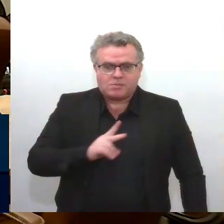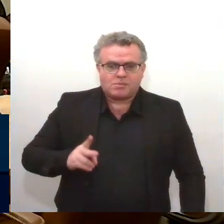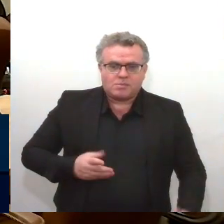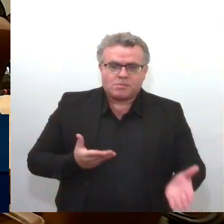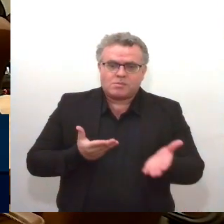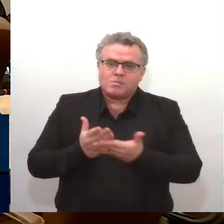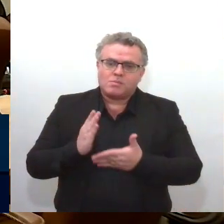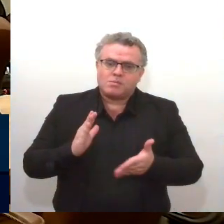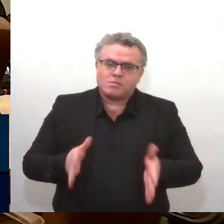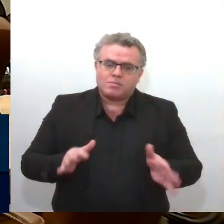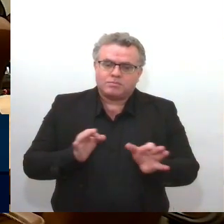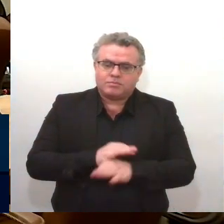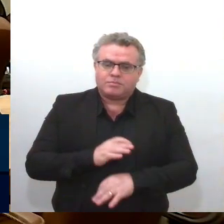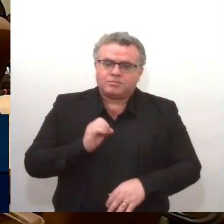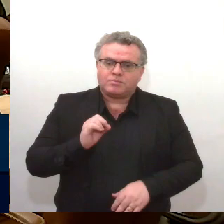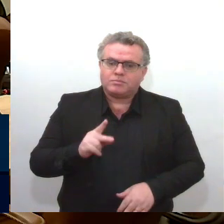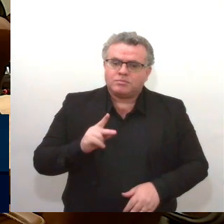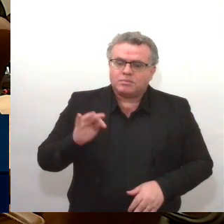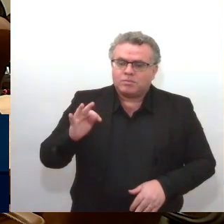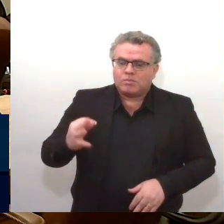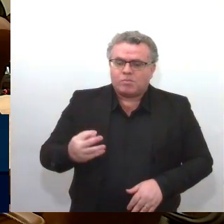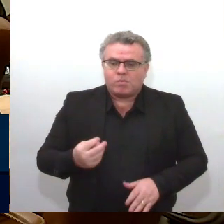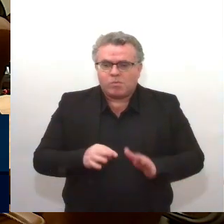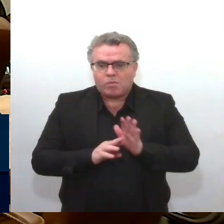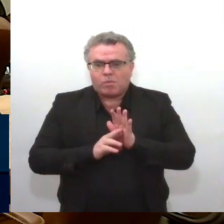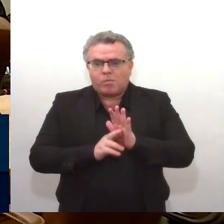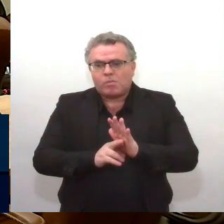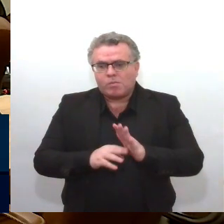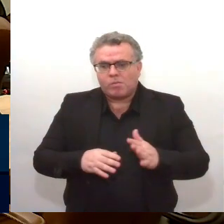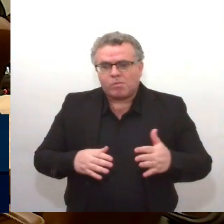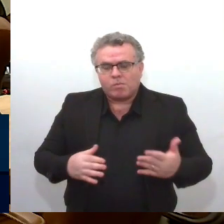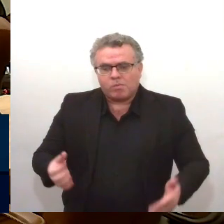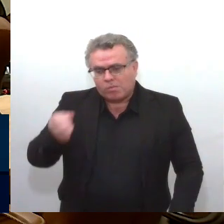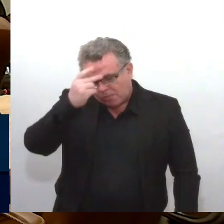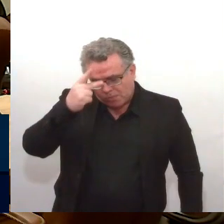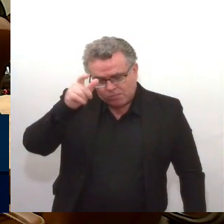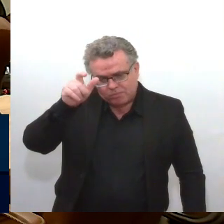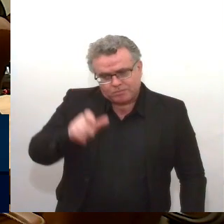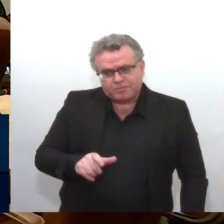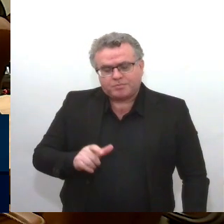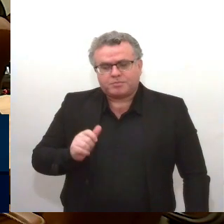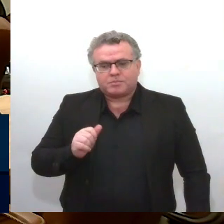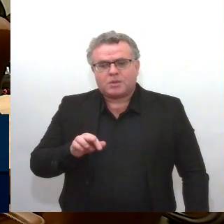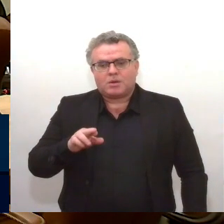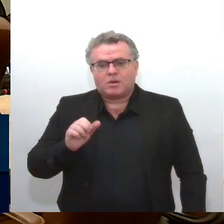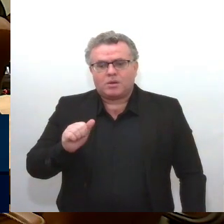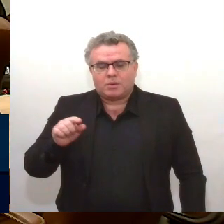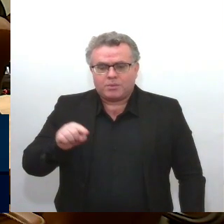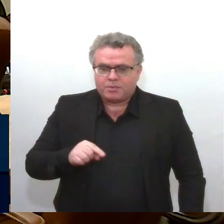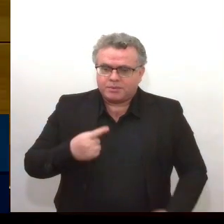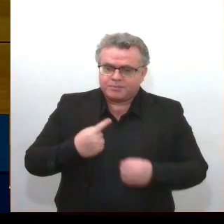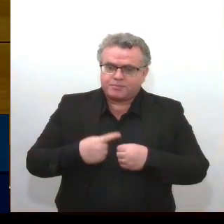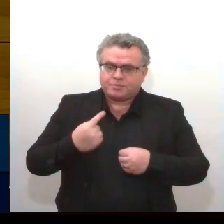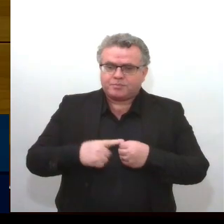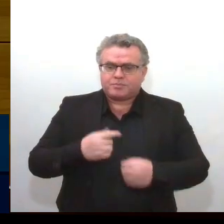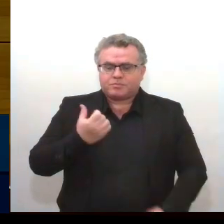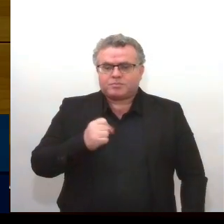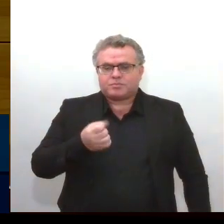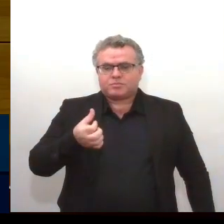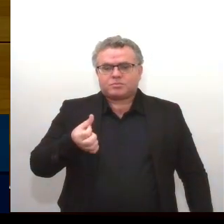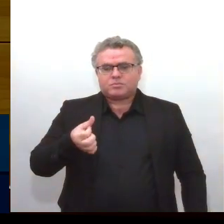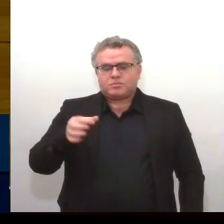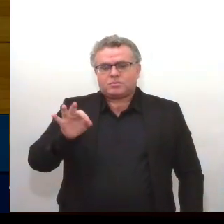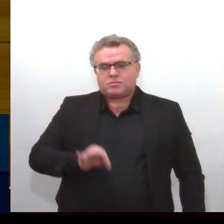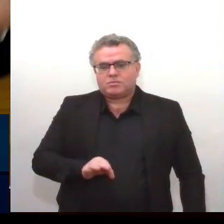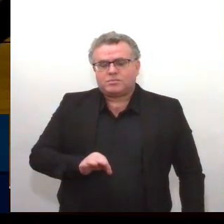todos em nome do nosso querido amigo prefeito de Arauá o Fábio Costa que teve 86% dos votos da cidade de Arauá